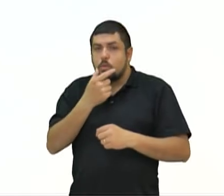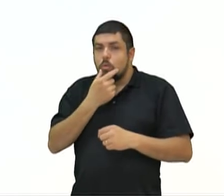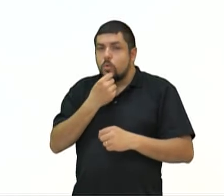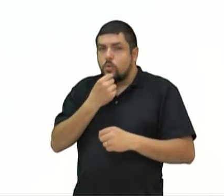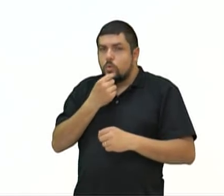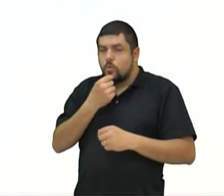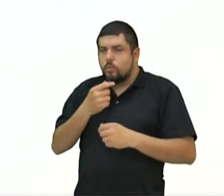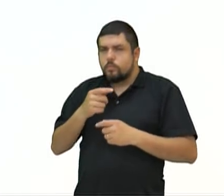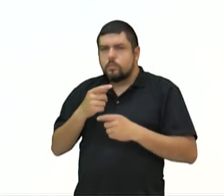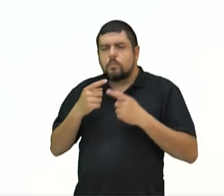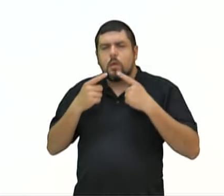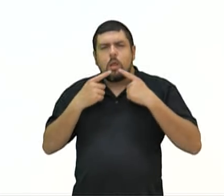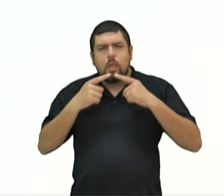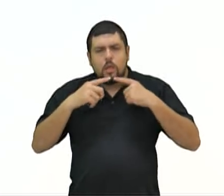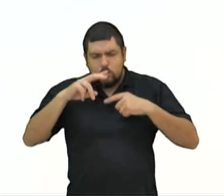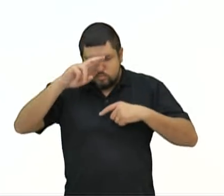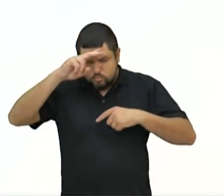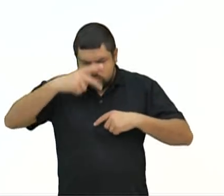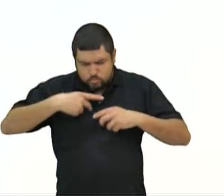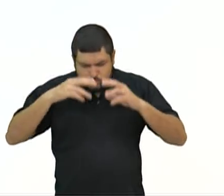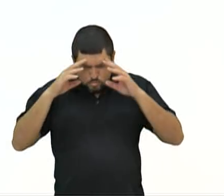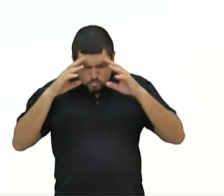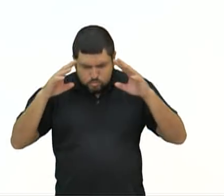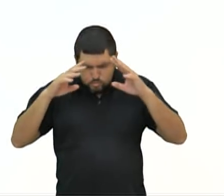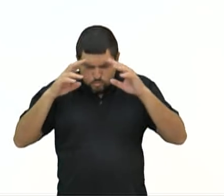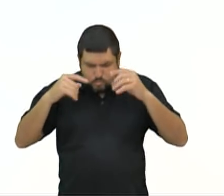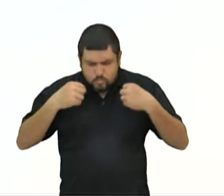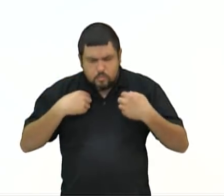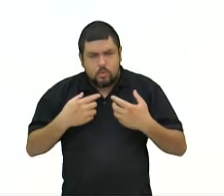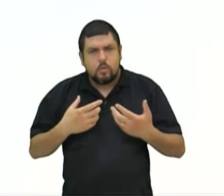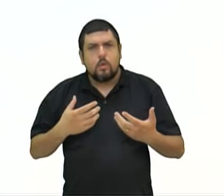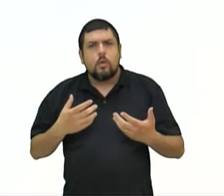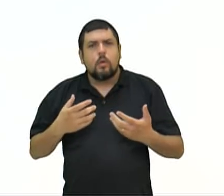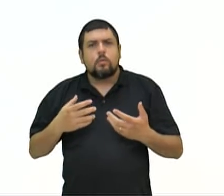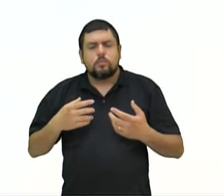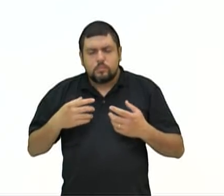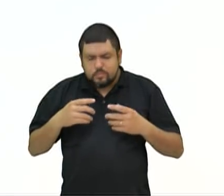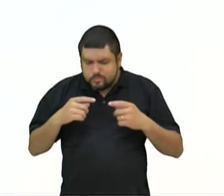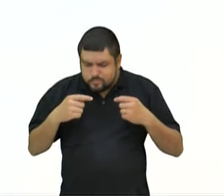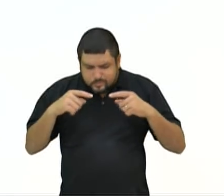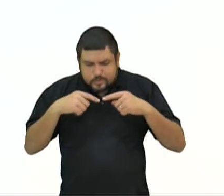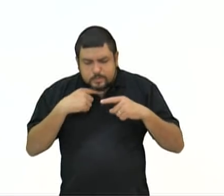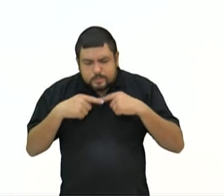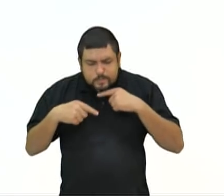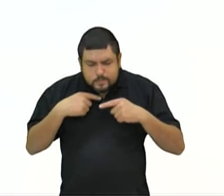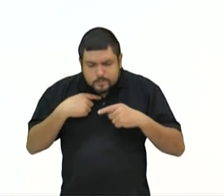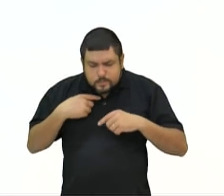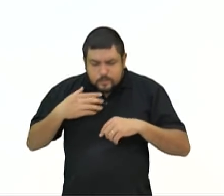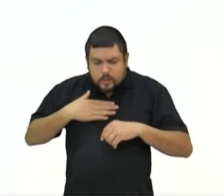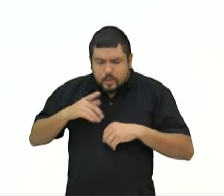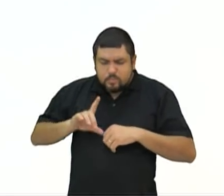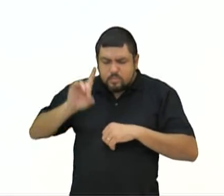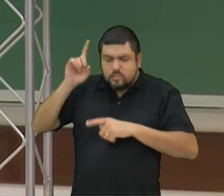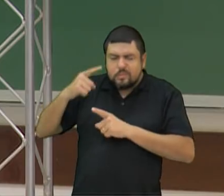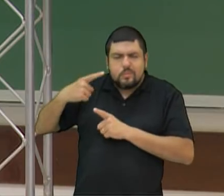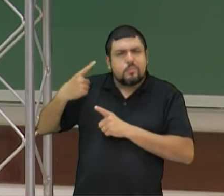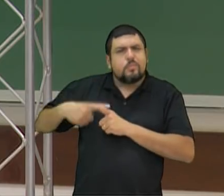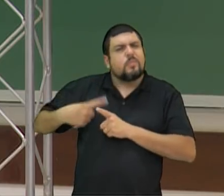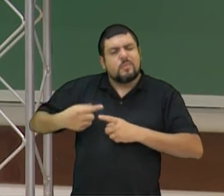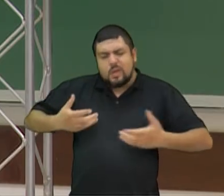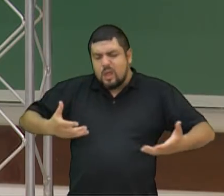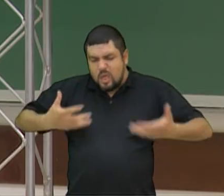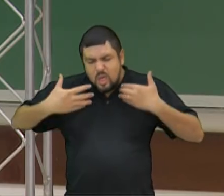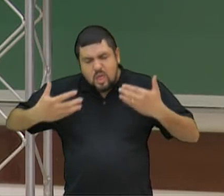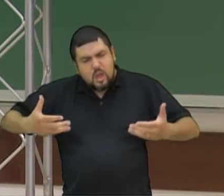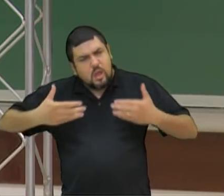ele conversa consigo próprio, né? Ele está ali num monólogo e ele se questiona, meu Deus, por que esse calor tão grande?